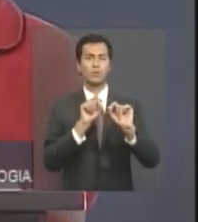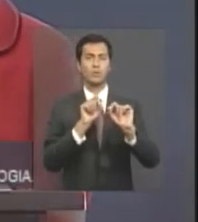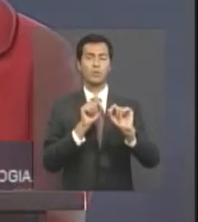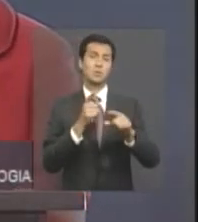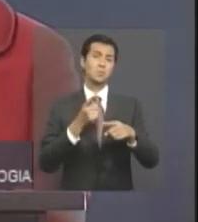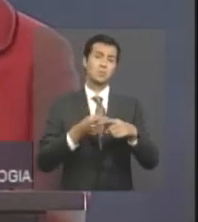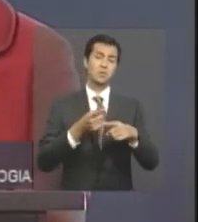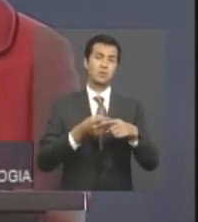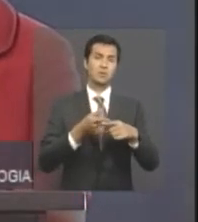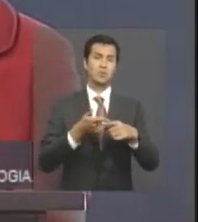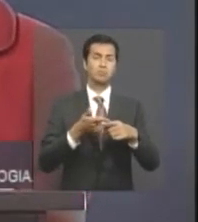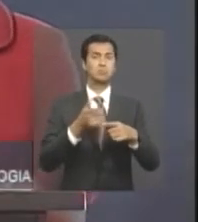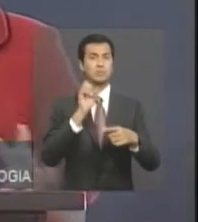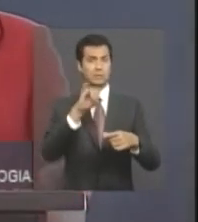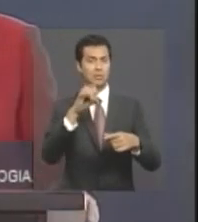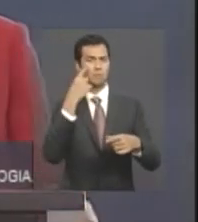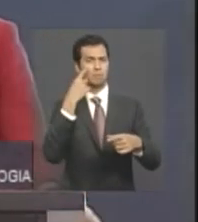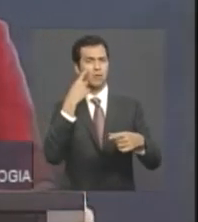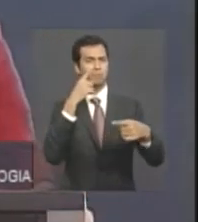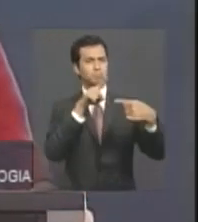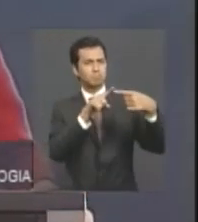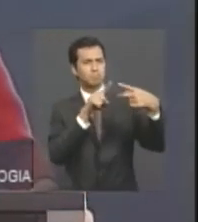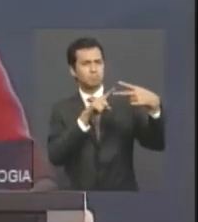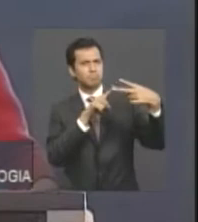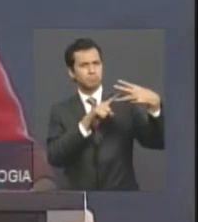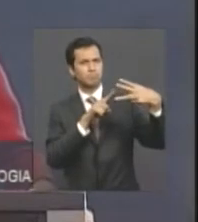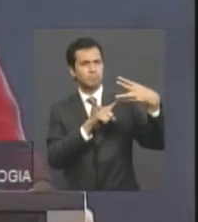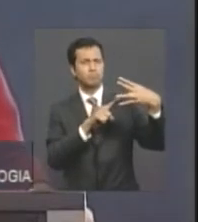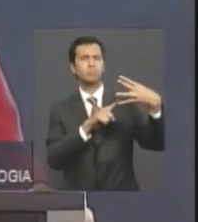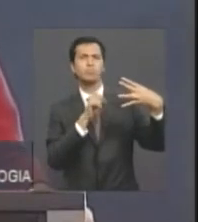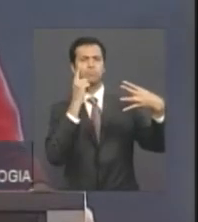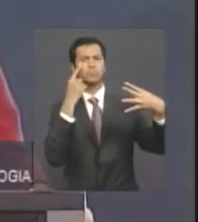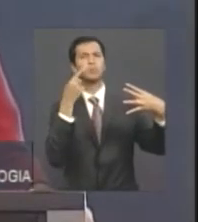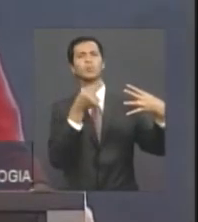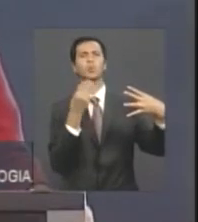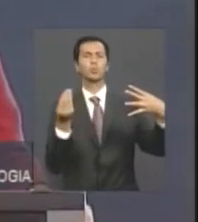por qualquer critério que se olhe, nós formamos mais